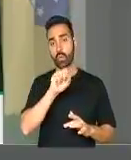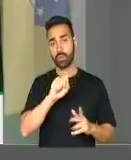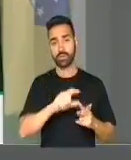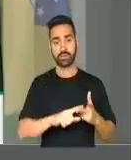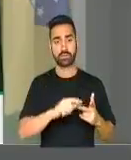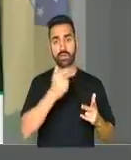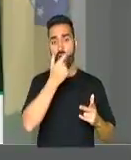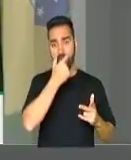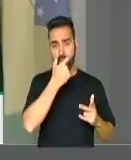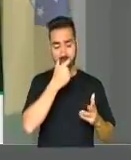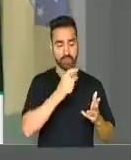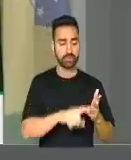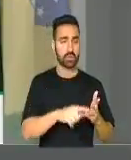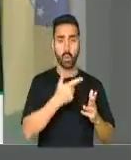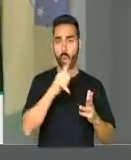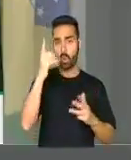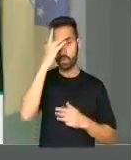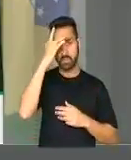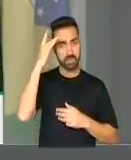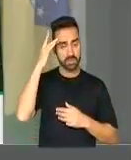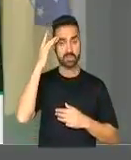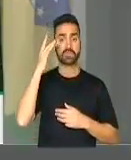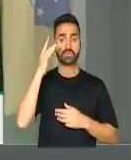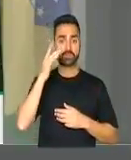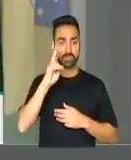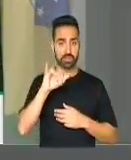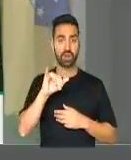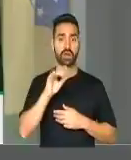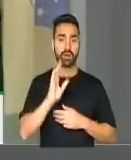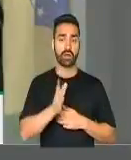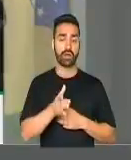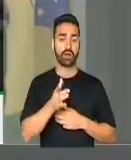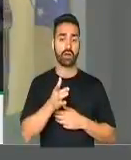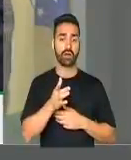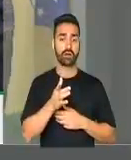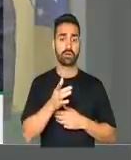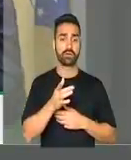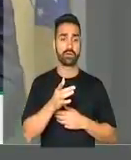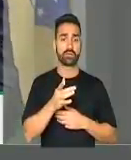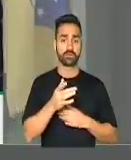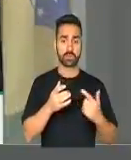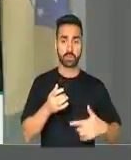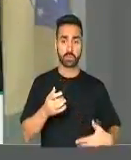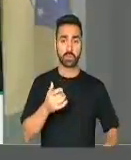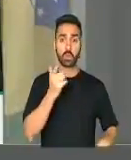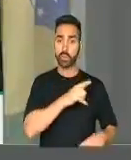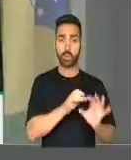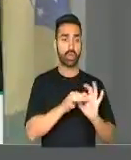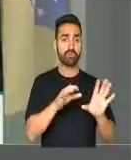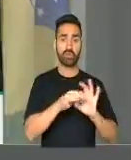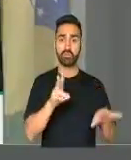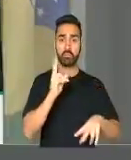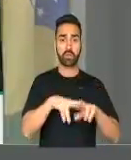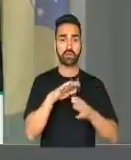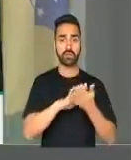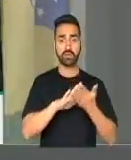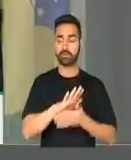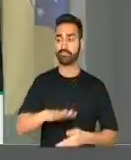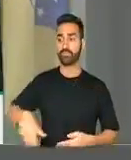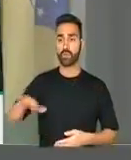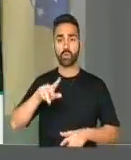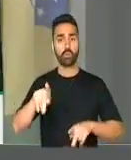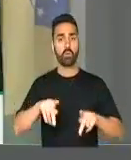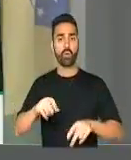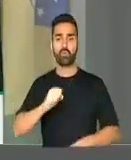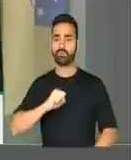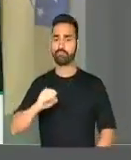Aécio e outros que vieram na fila sendo puxados aí por esses e estão soltos o nosso povo indignado